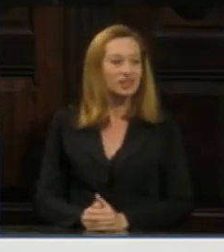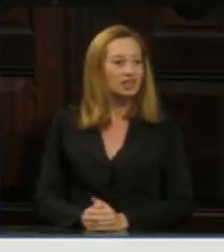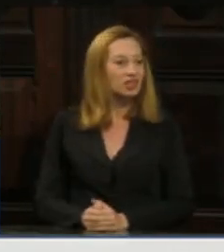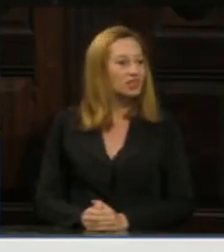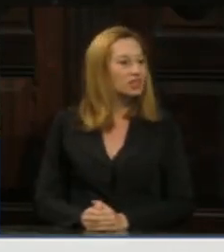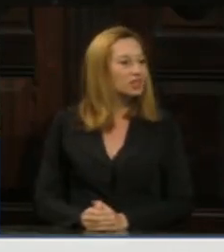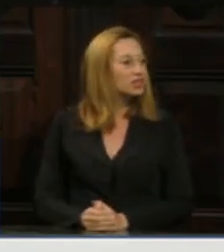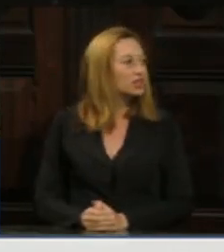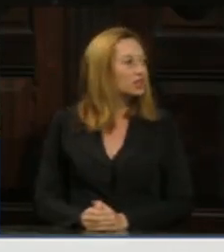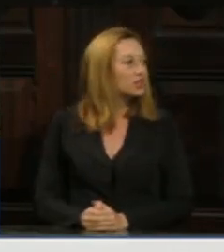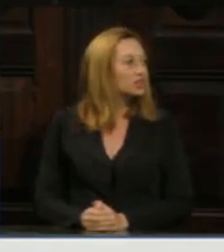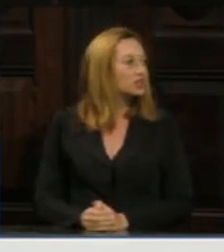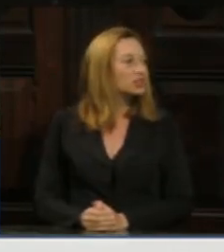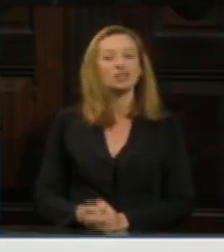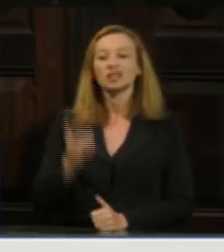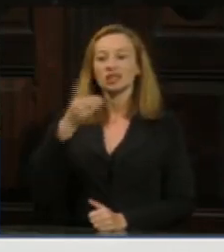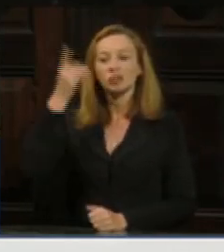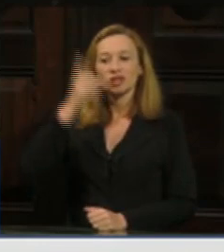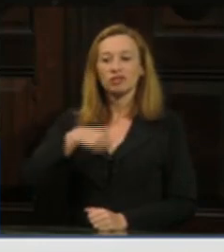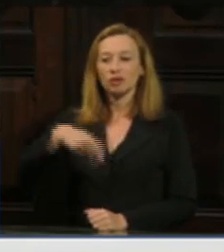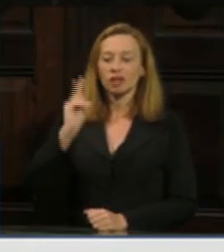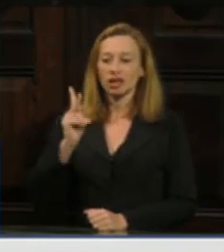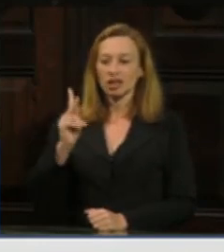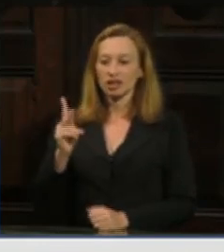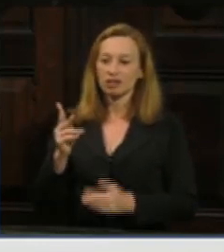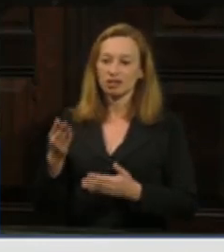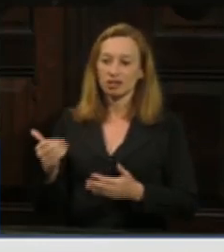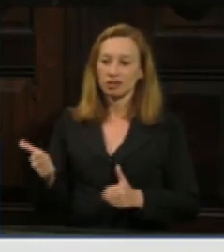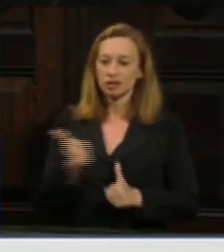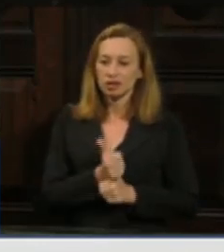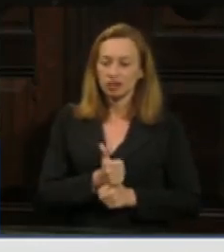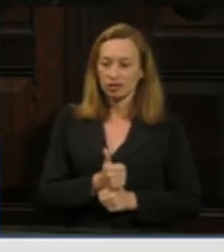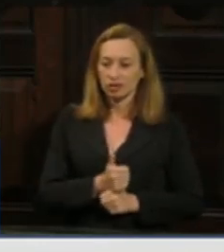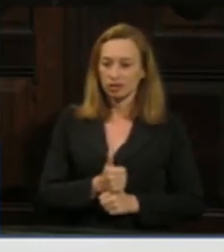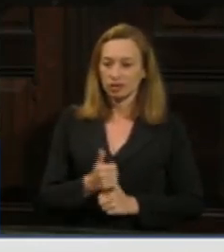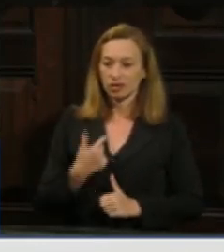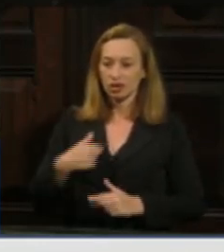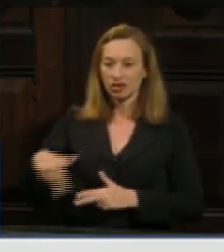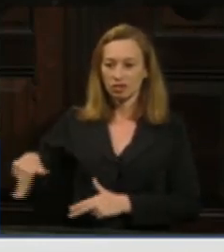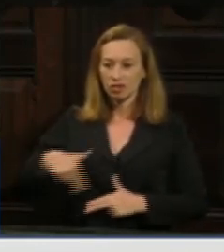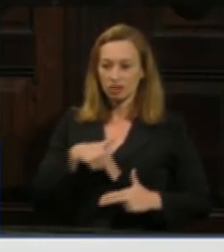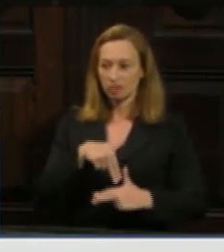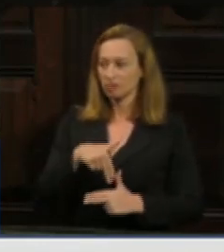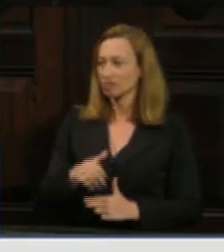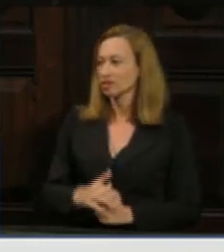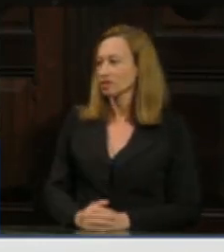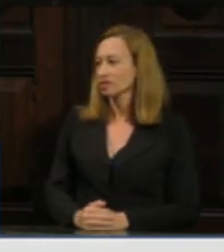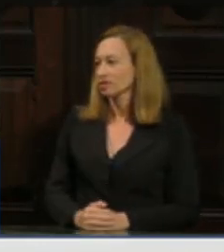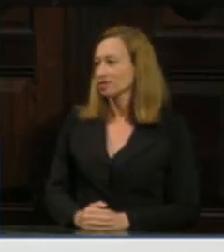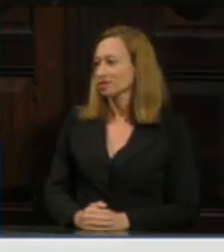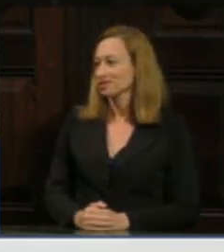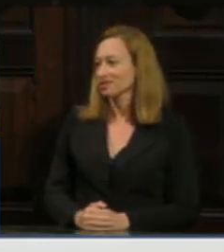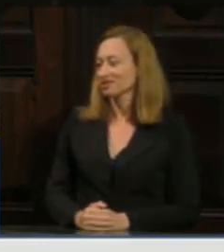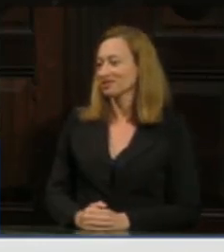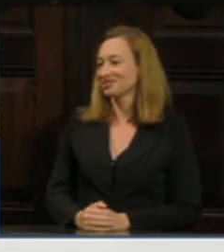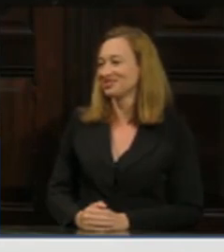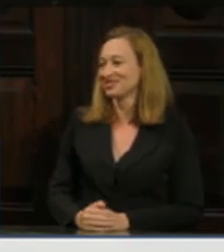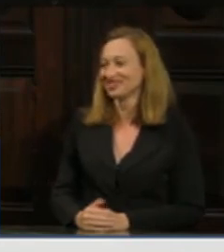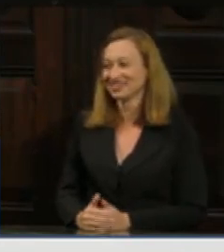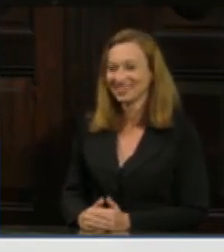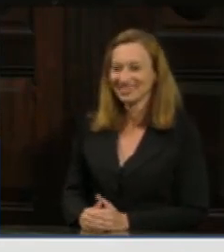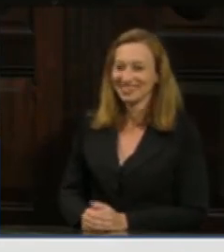que possa servir às pessoas. Porque não há outro objetivo na vida que não da felicidade. A política